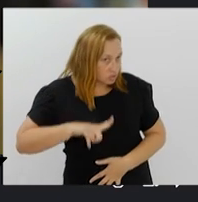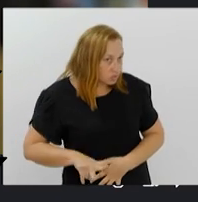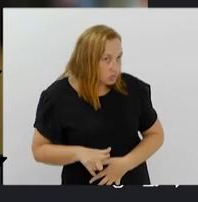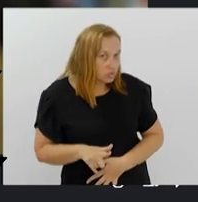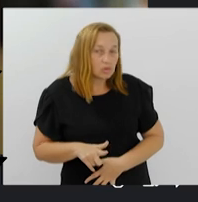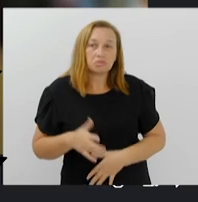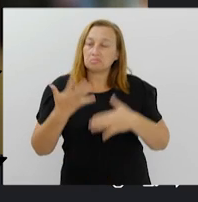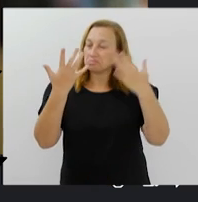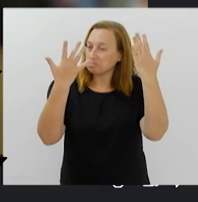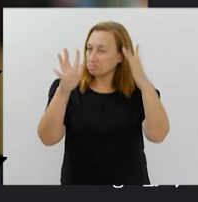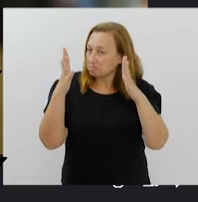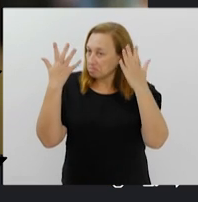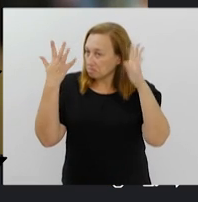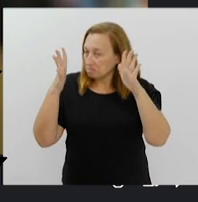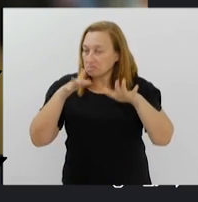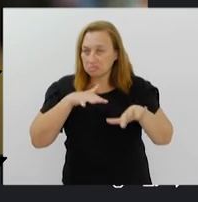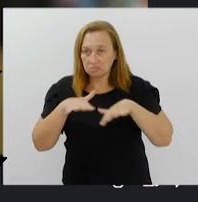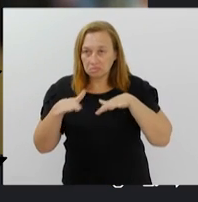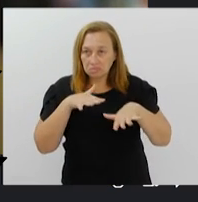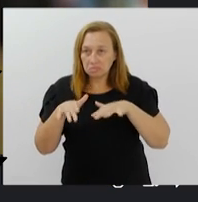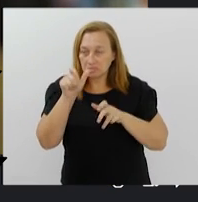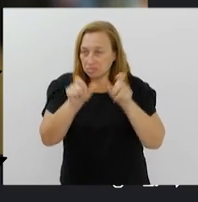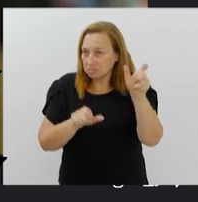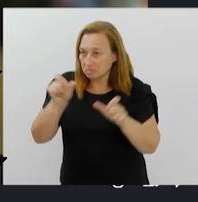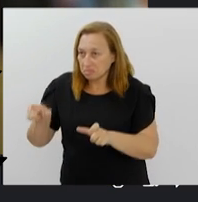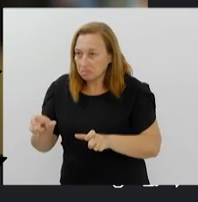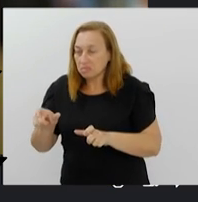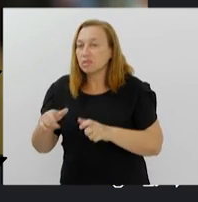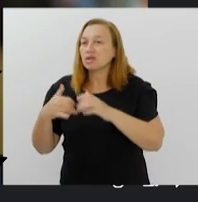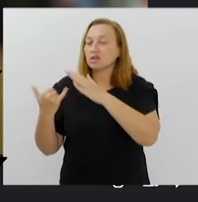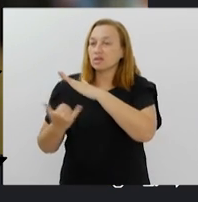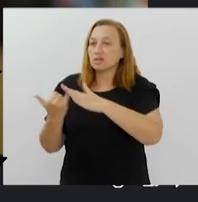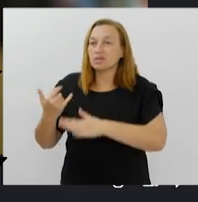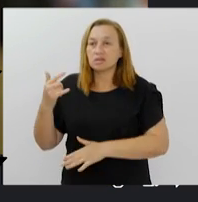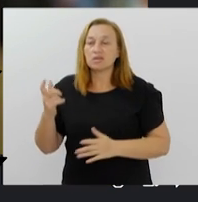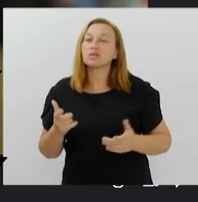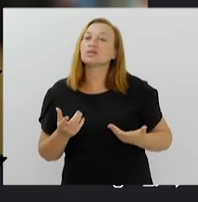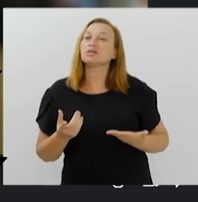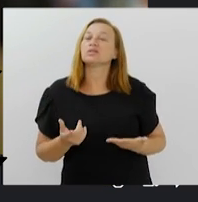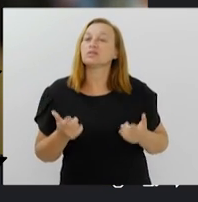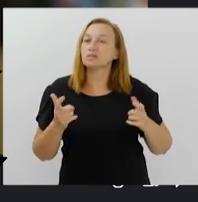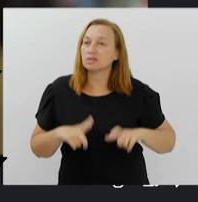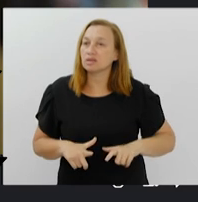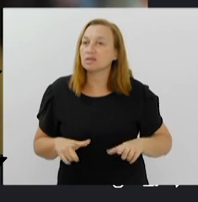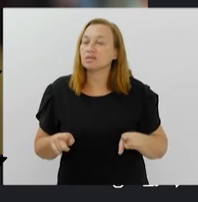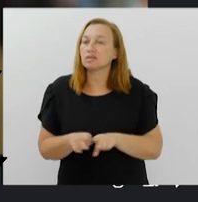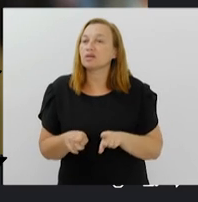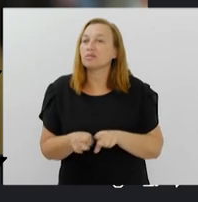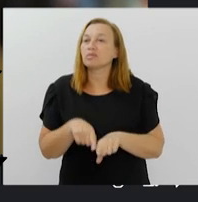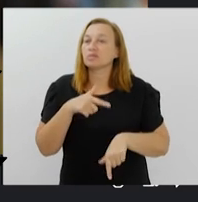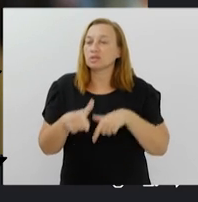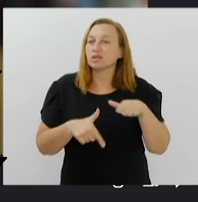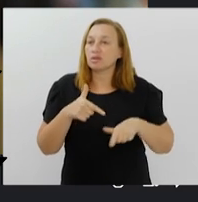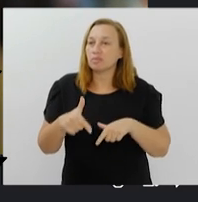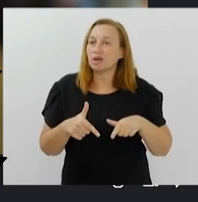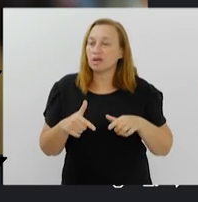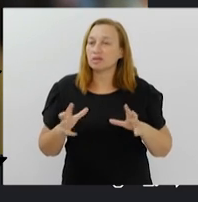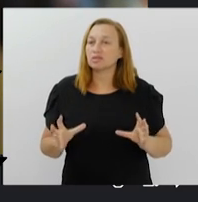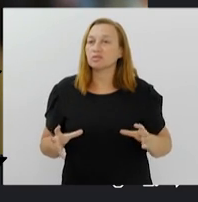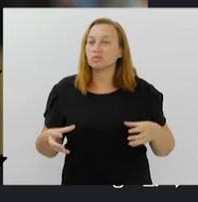elogiando a grande mobilização de pessoas e entidades que estão aqui presentes e também o trabalho dos integrantes dessa